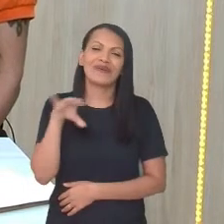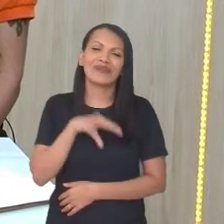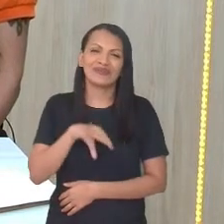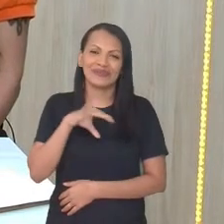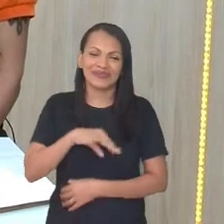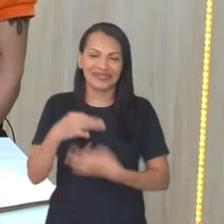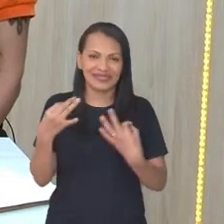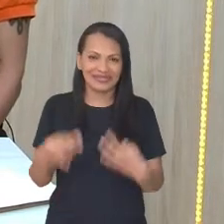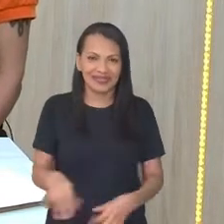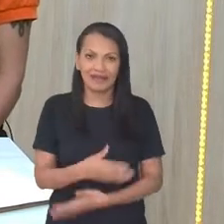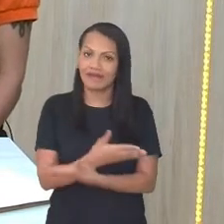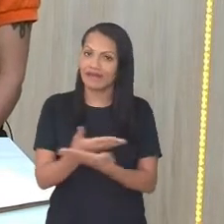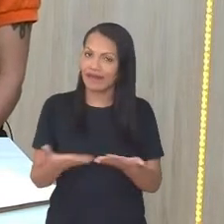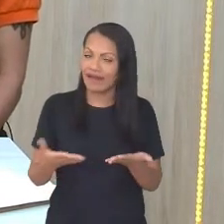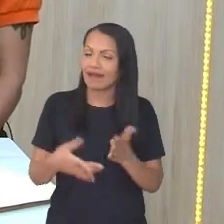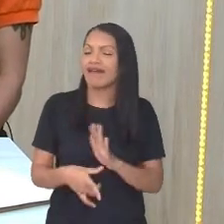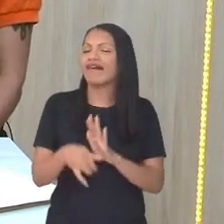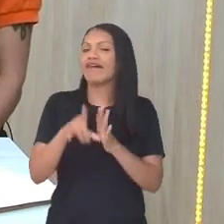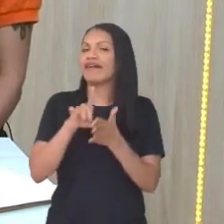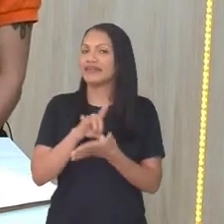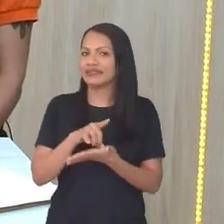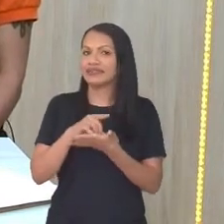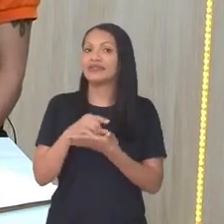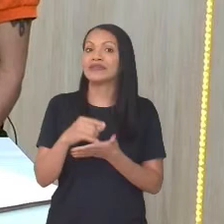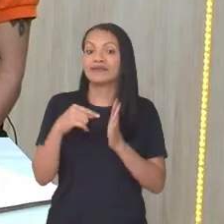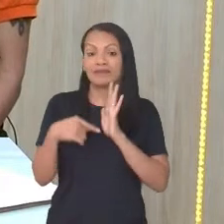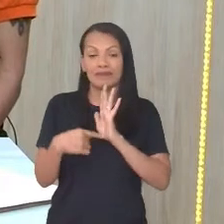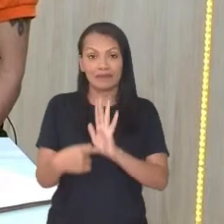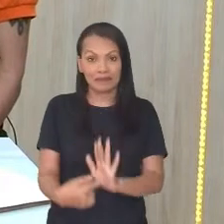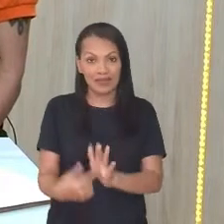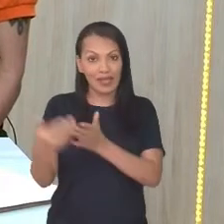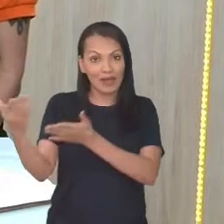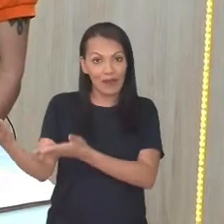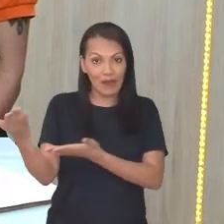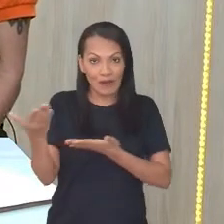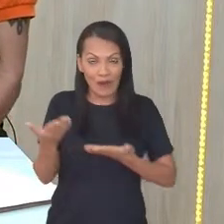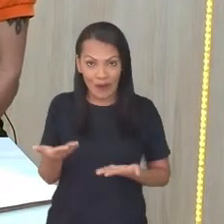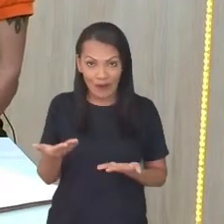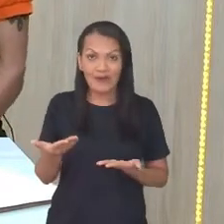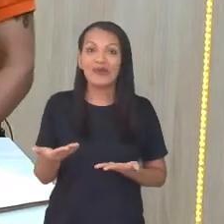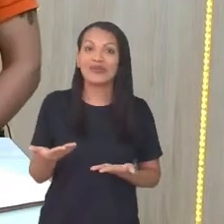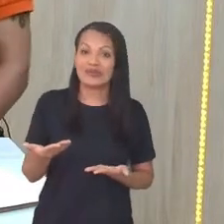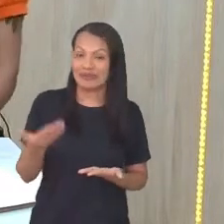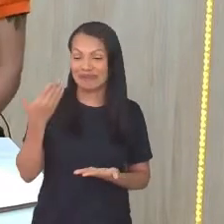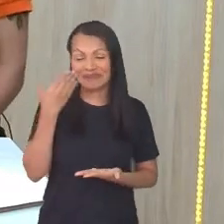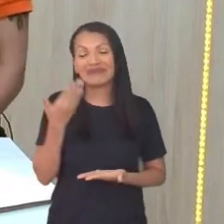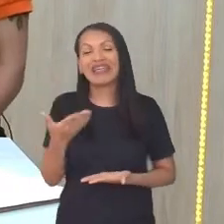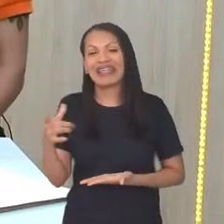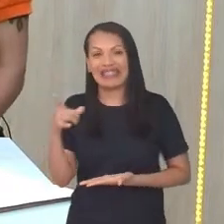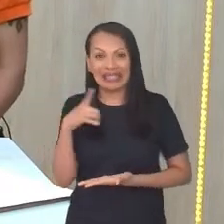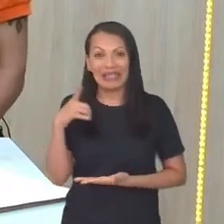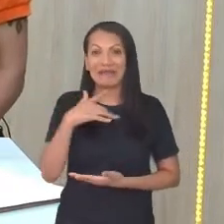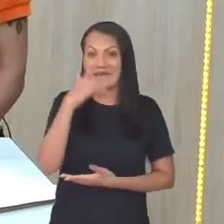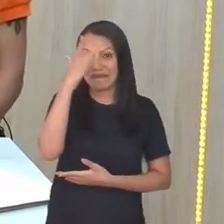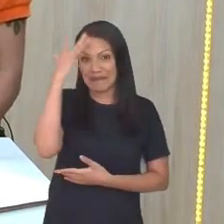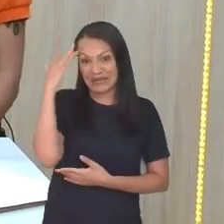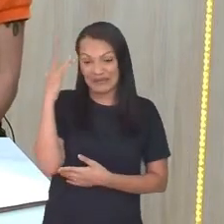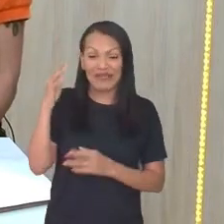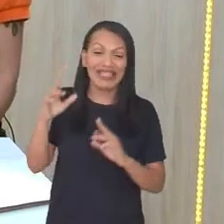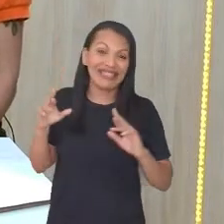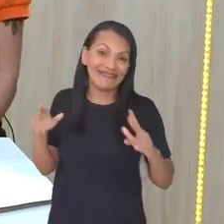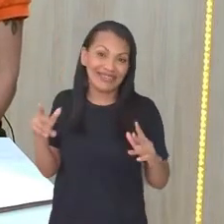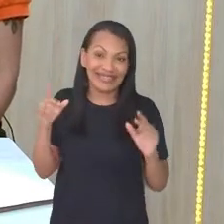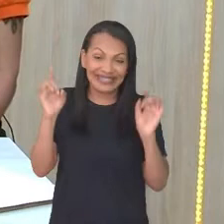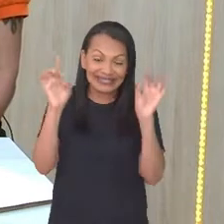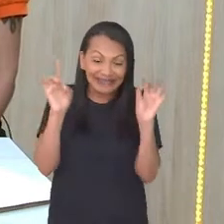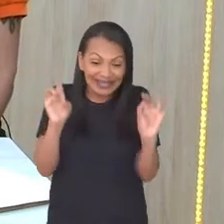tá certo? Antes de eu apresentar minhas convidadas, vocês já estão vendo aqui, ou presenciando, que temos pessoas diferentes na nossa